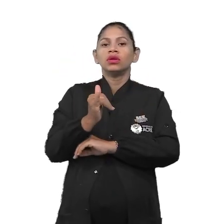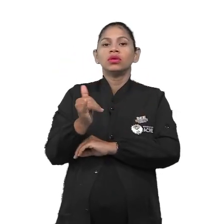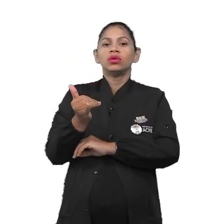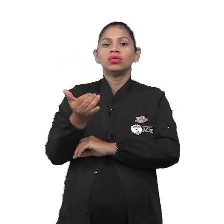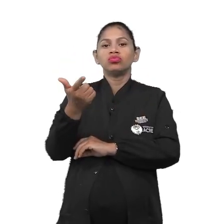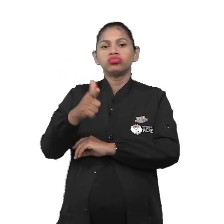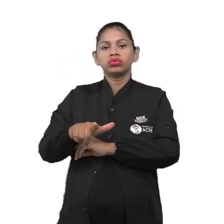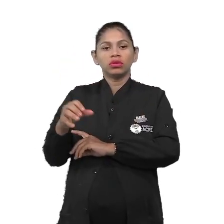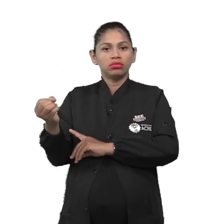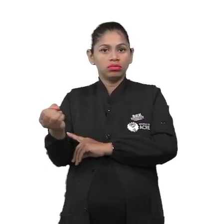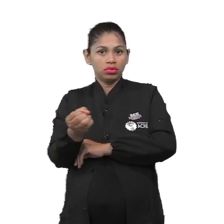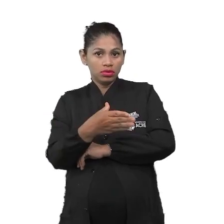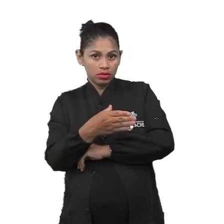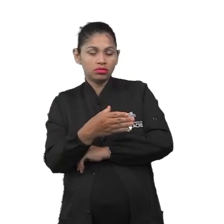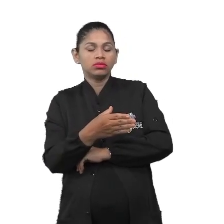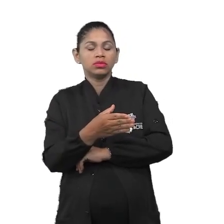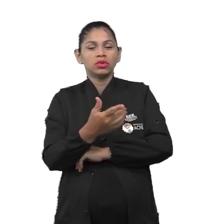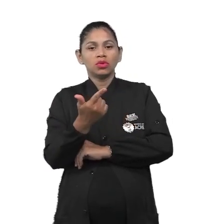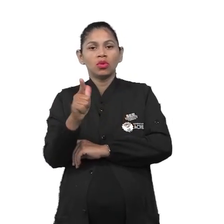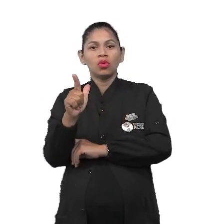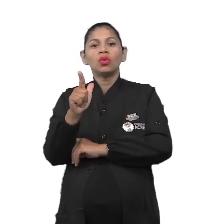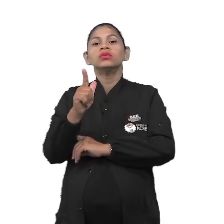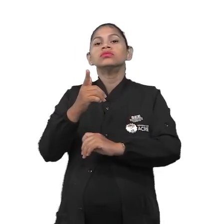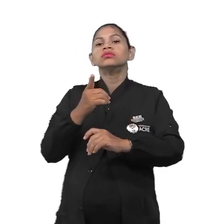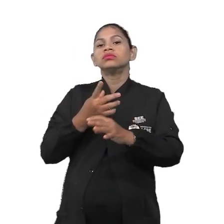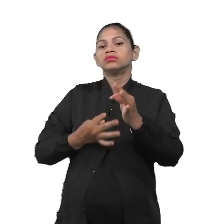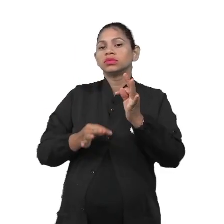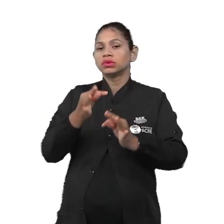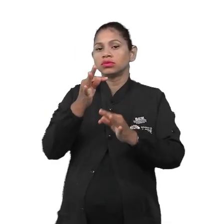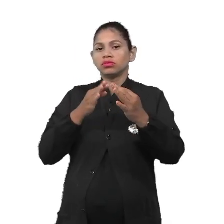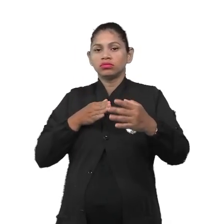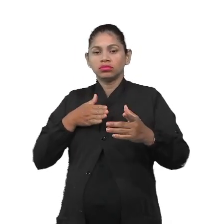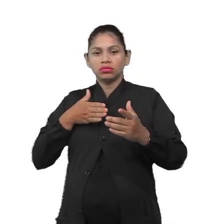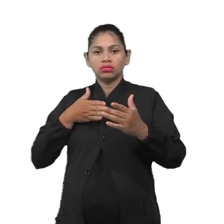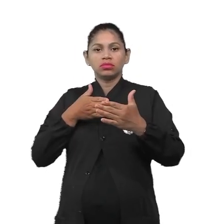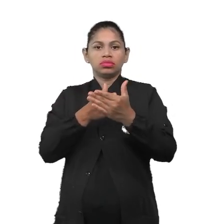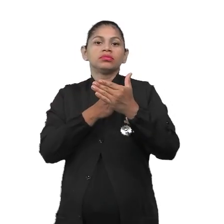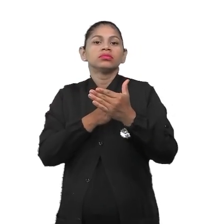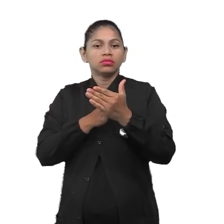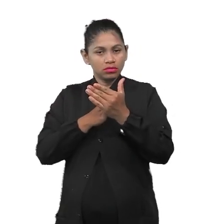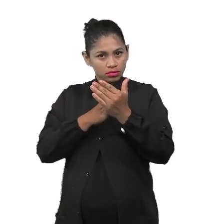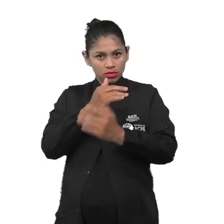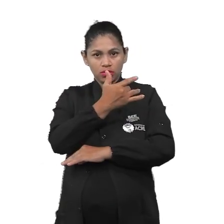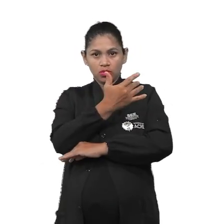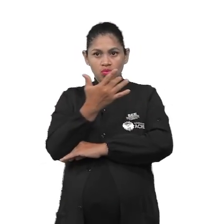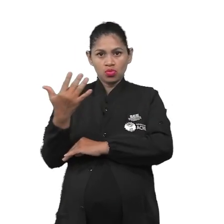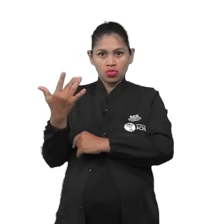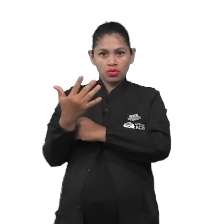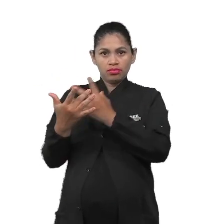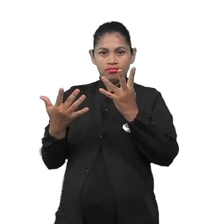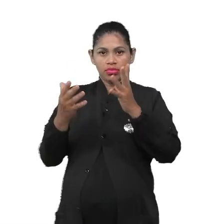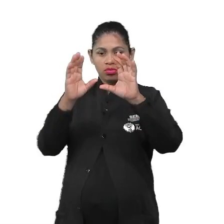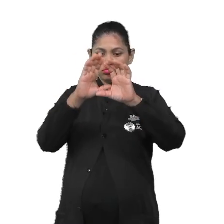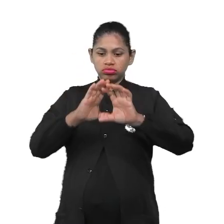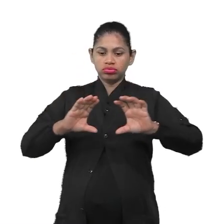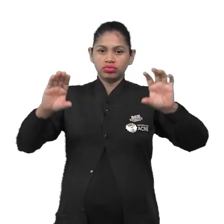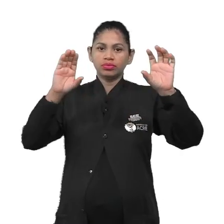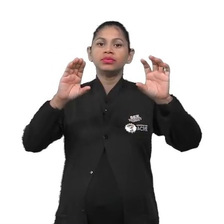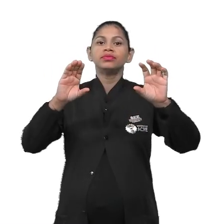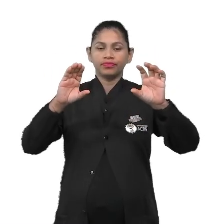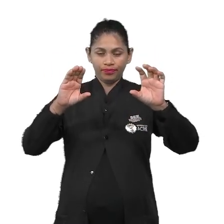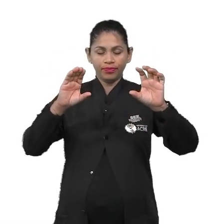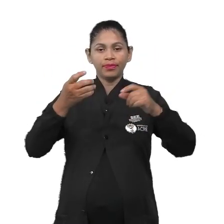e outras tecnologias que impactam o ambiente. Então, devemos utilizar aquela que causa